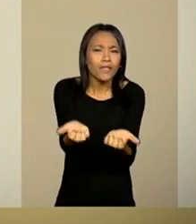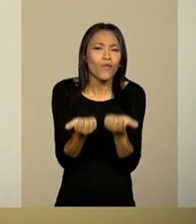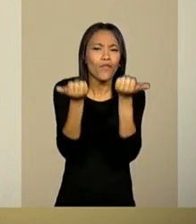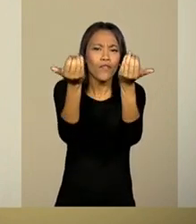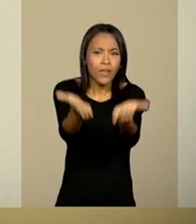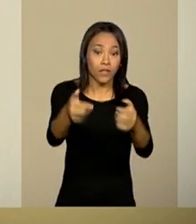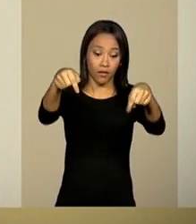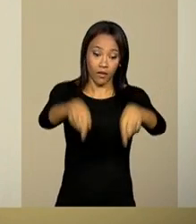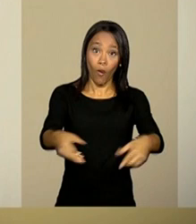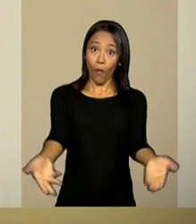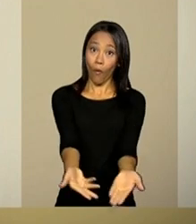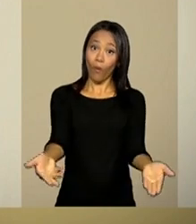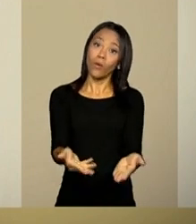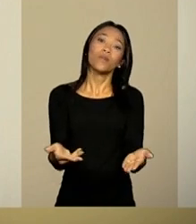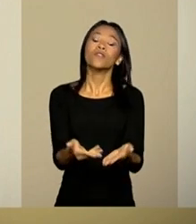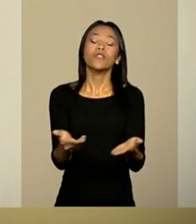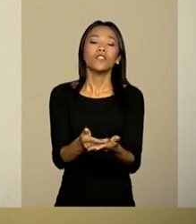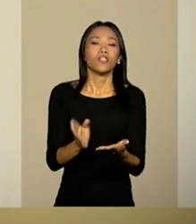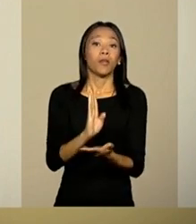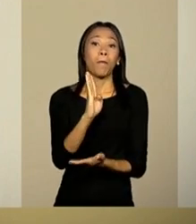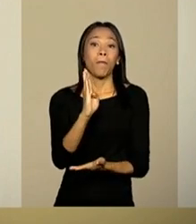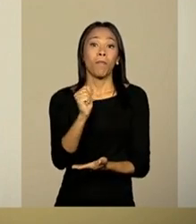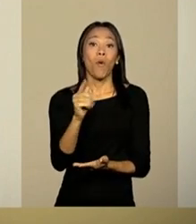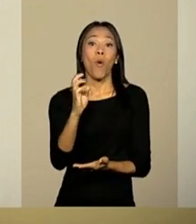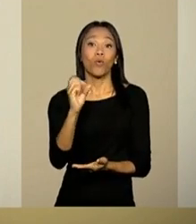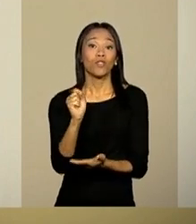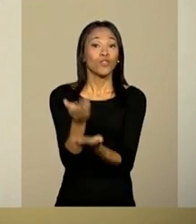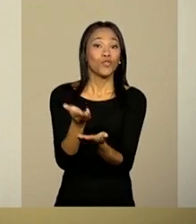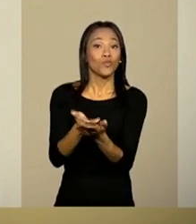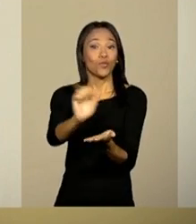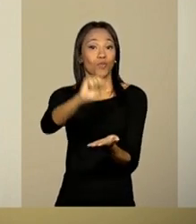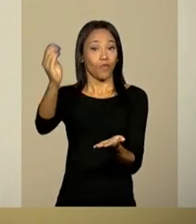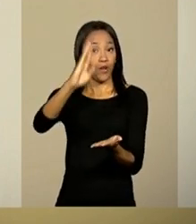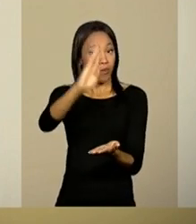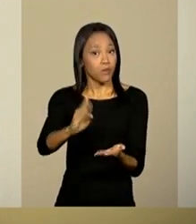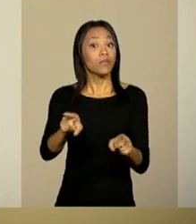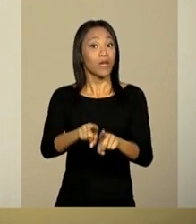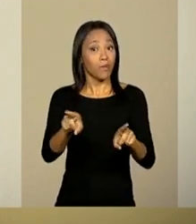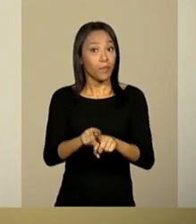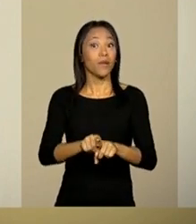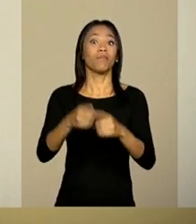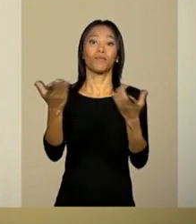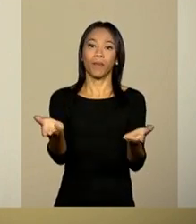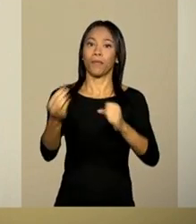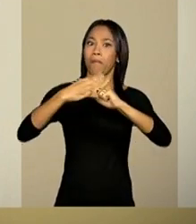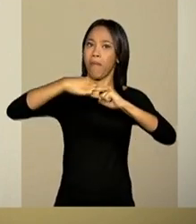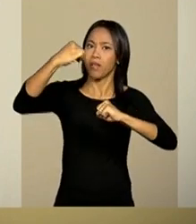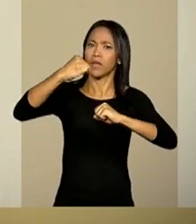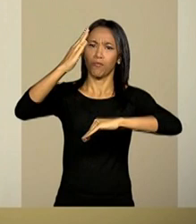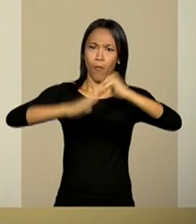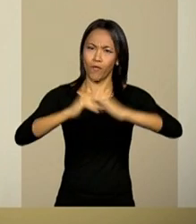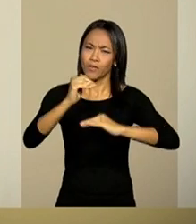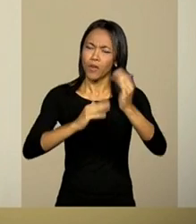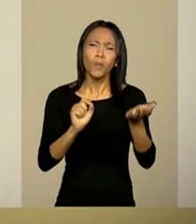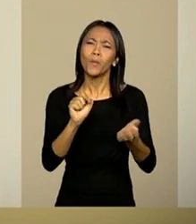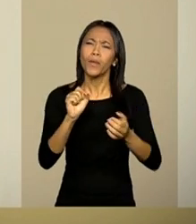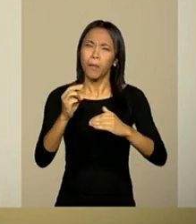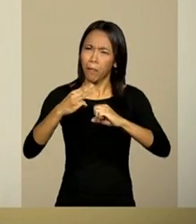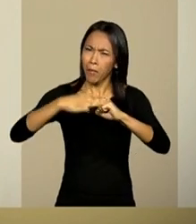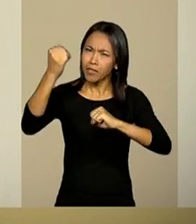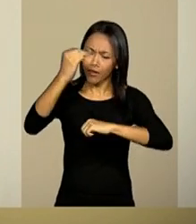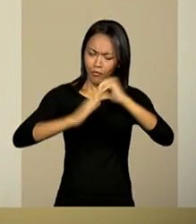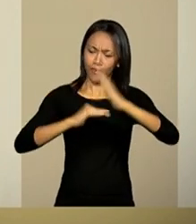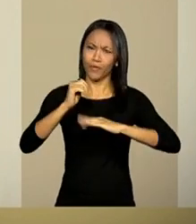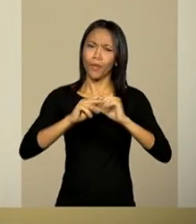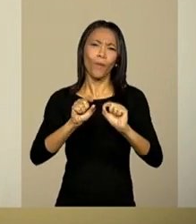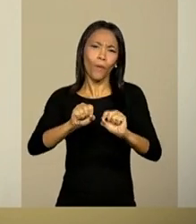partir de hoje bolsas de estudo no exterior também para o mestrado profissional sabe o que que é isso Luciano o mestrado